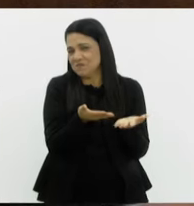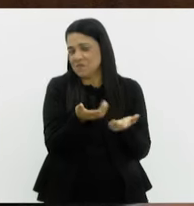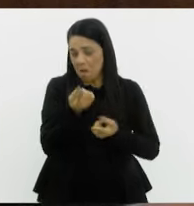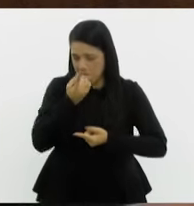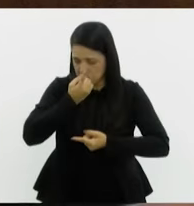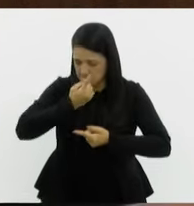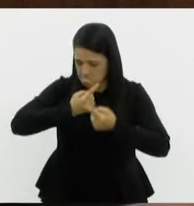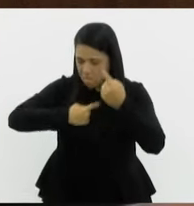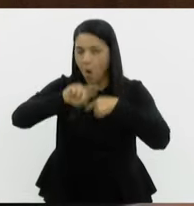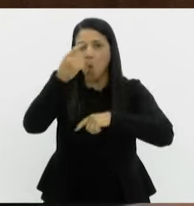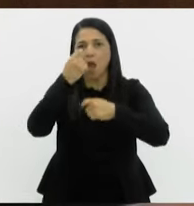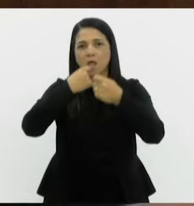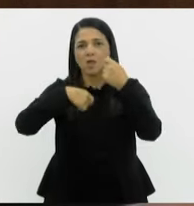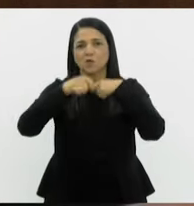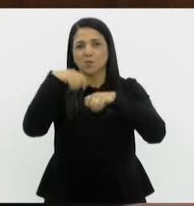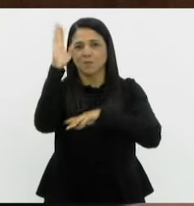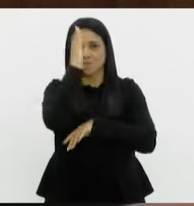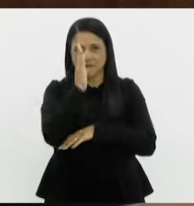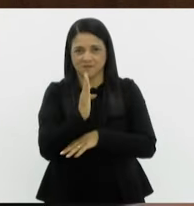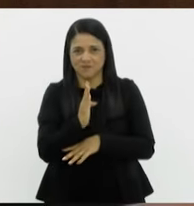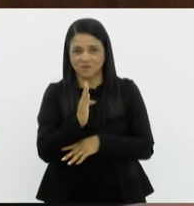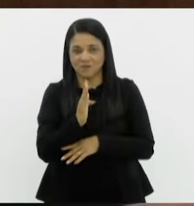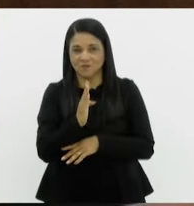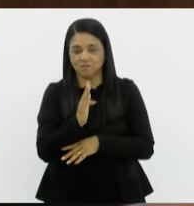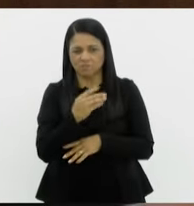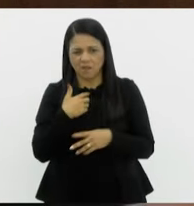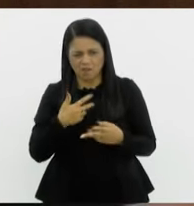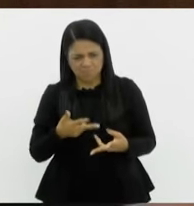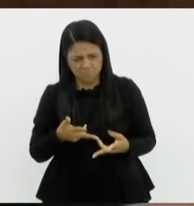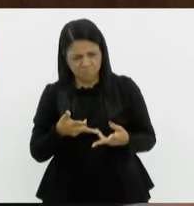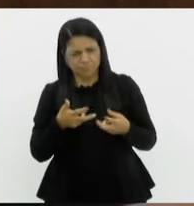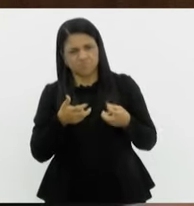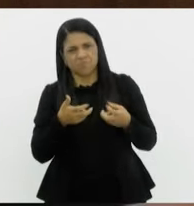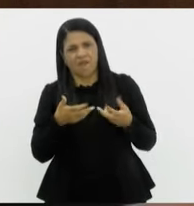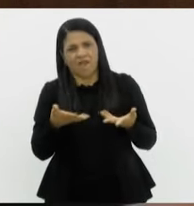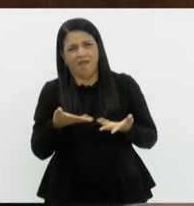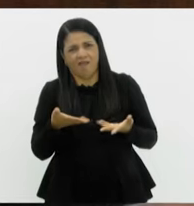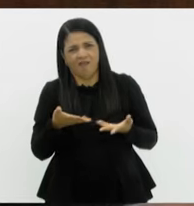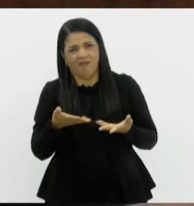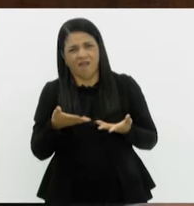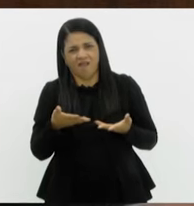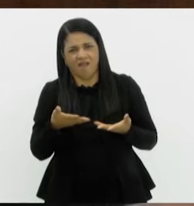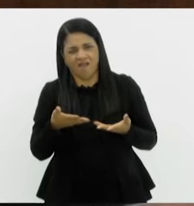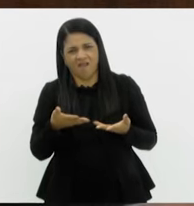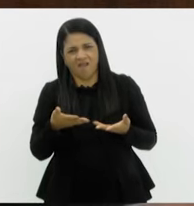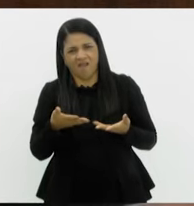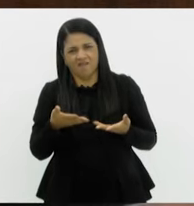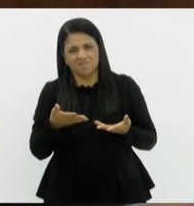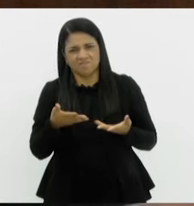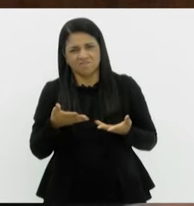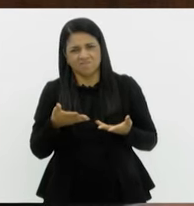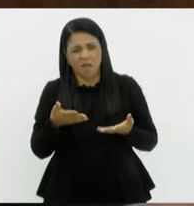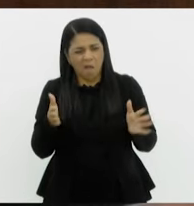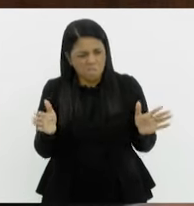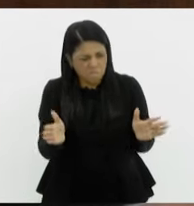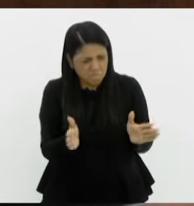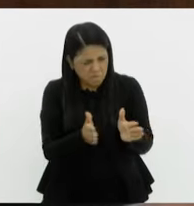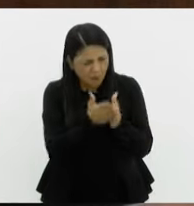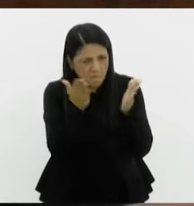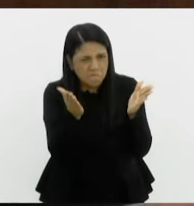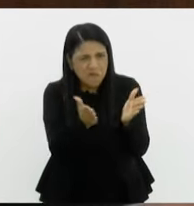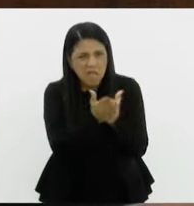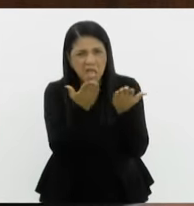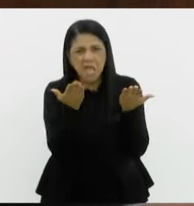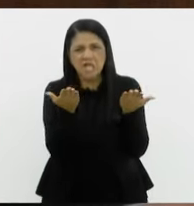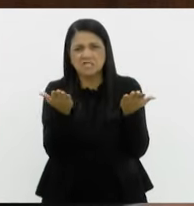país. Mas o que a gente vê é que a tragédia, a pobreza e a